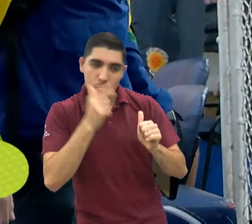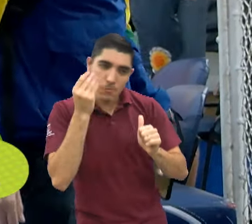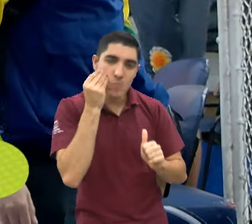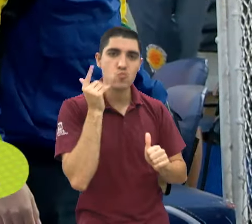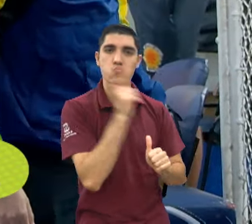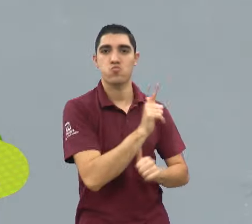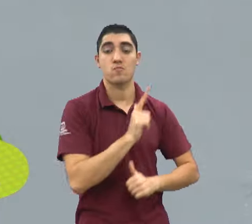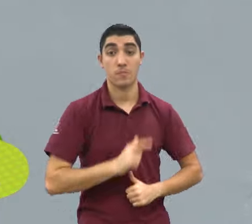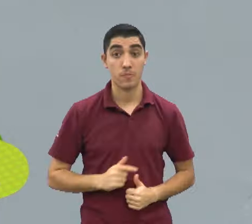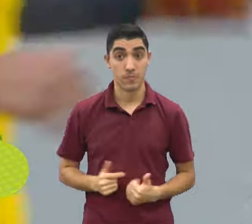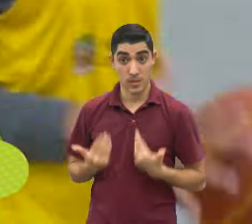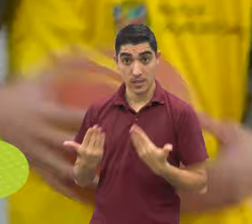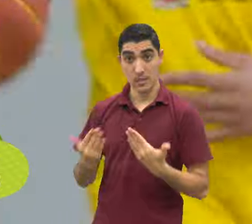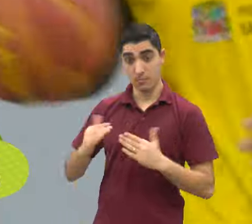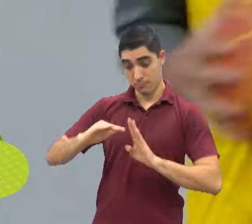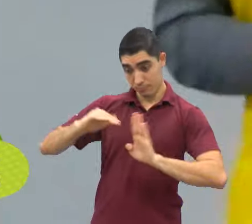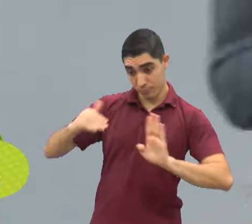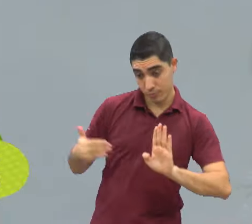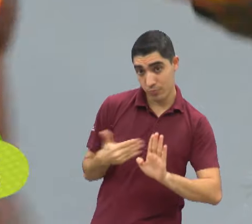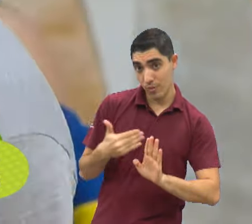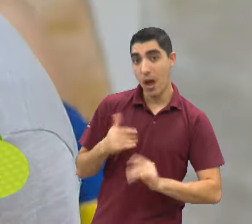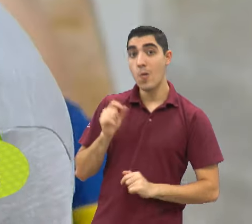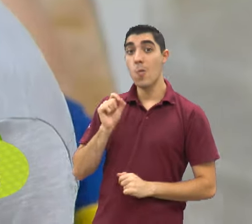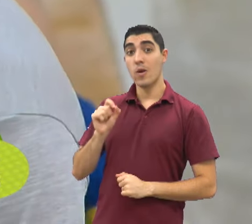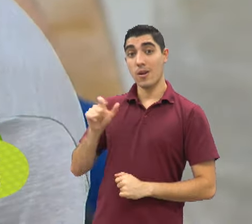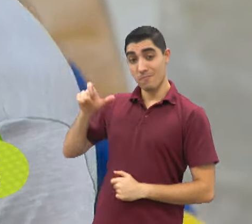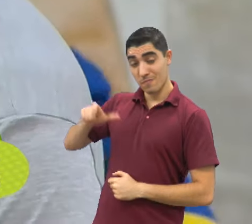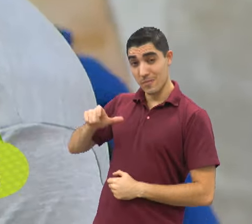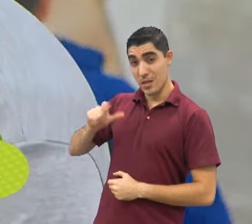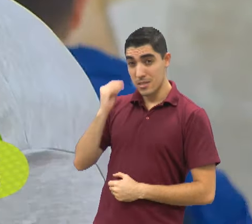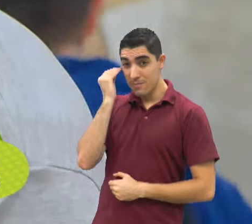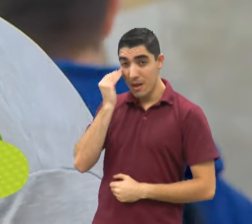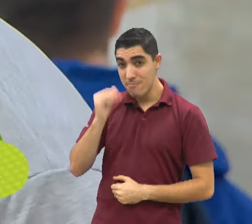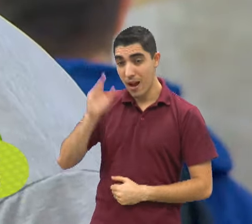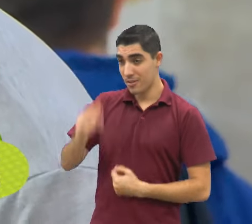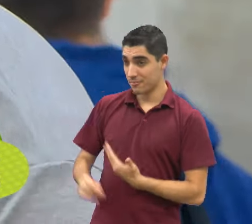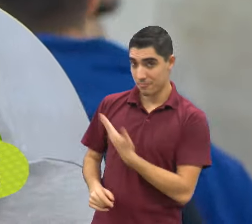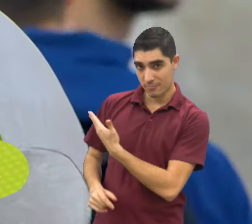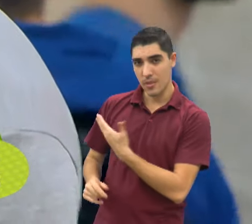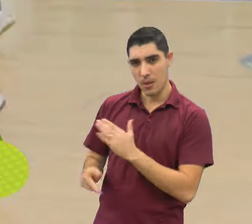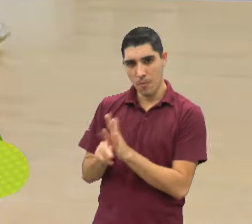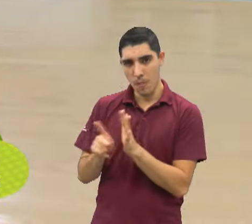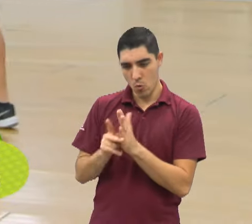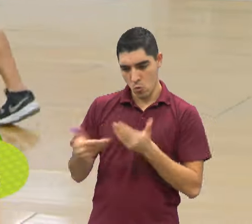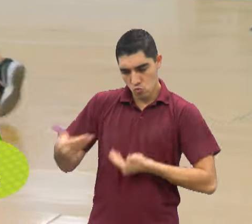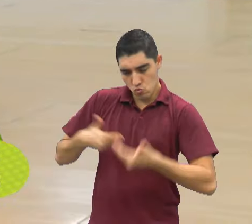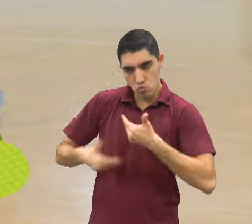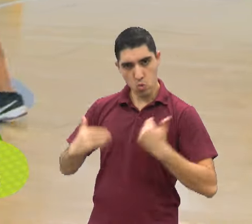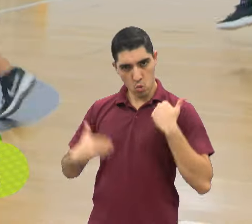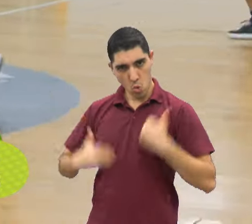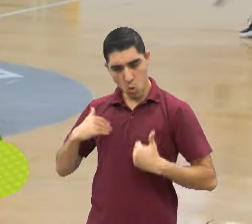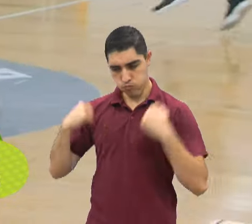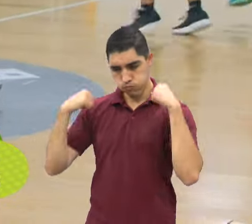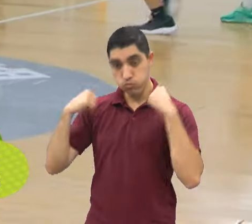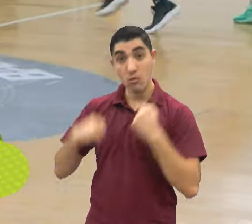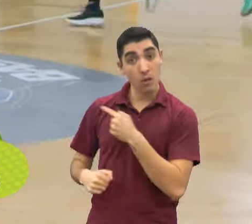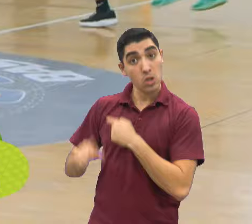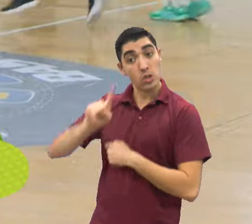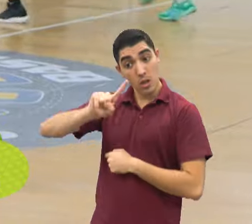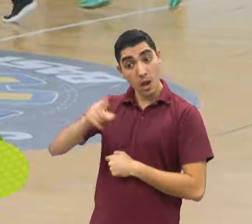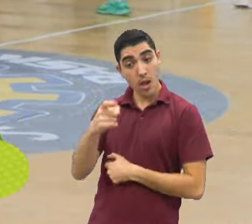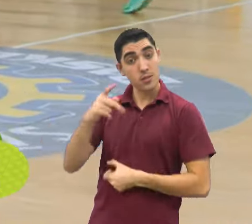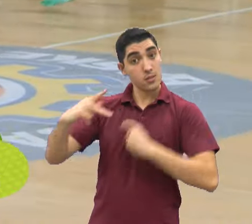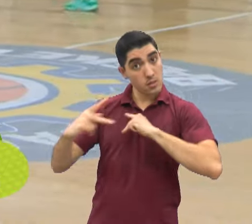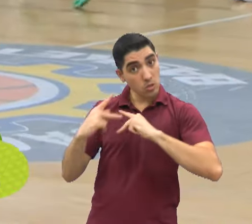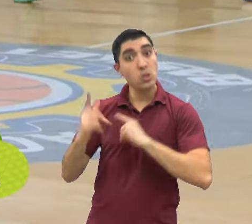a experiência chega a ser maior. O preparador físico Paulo Neri foi jogador da Águia e ganhou